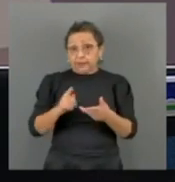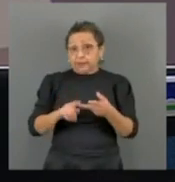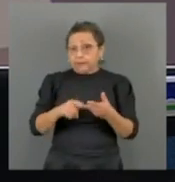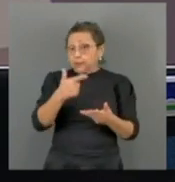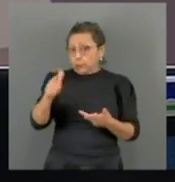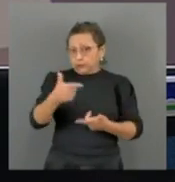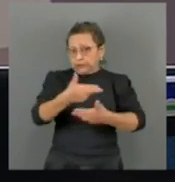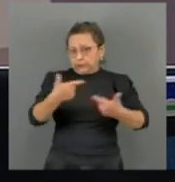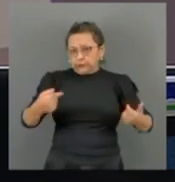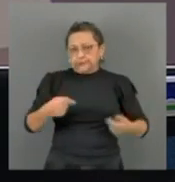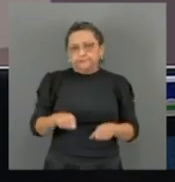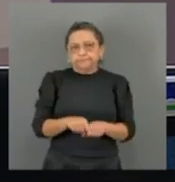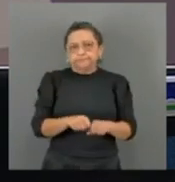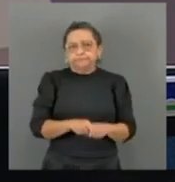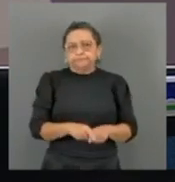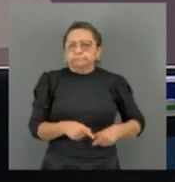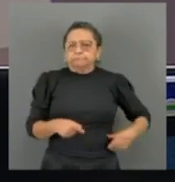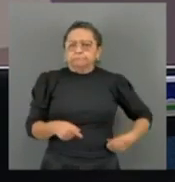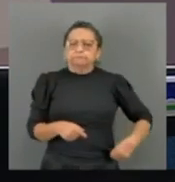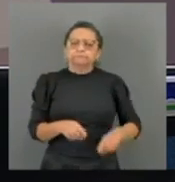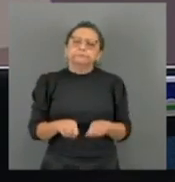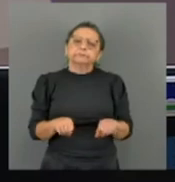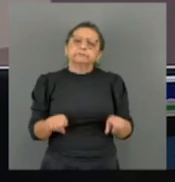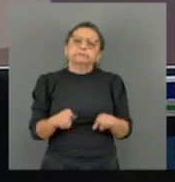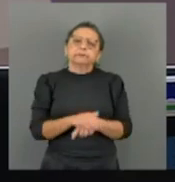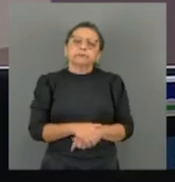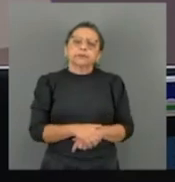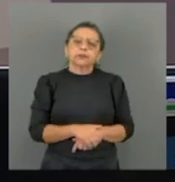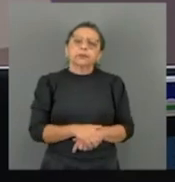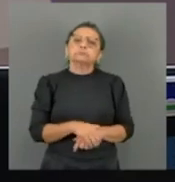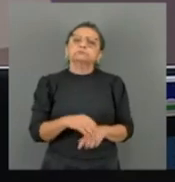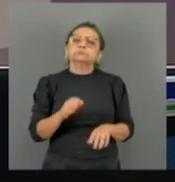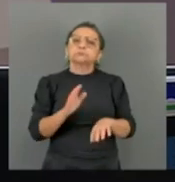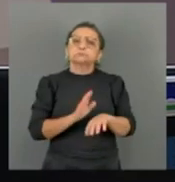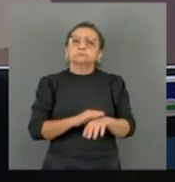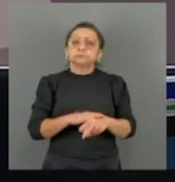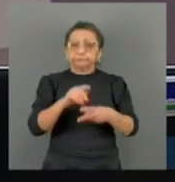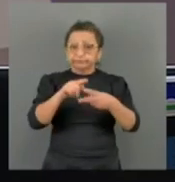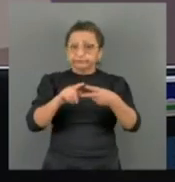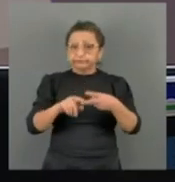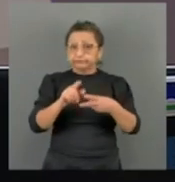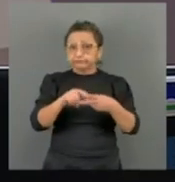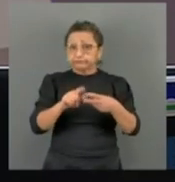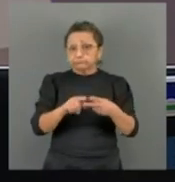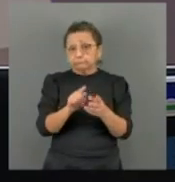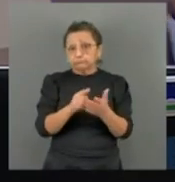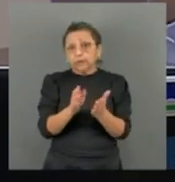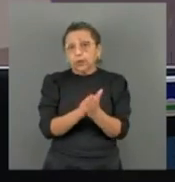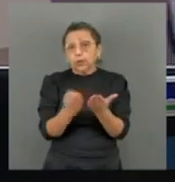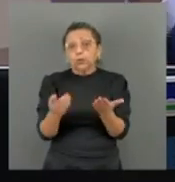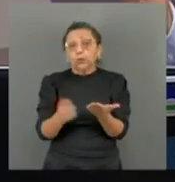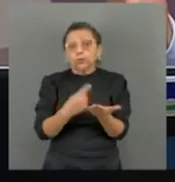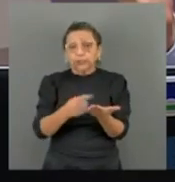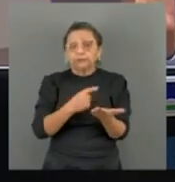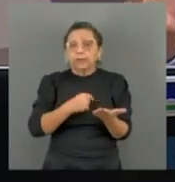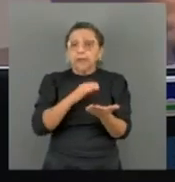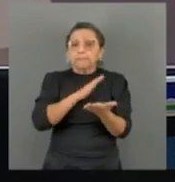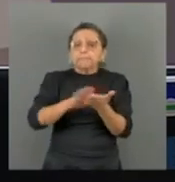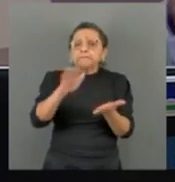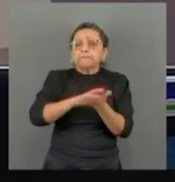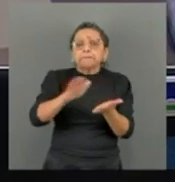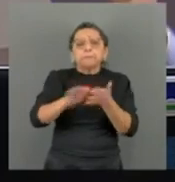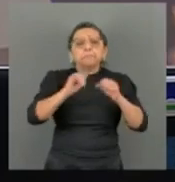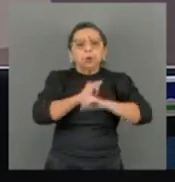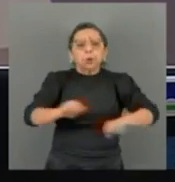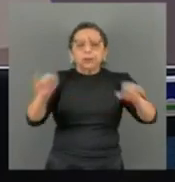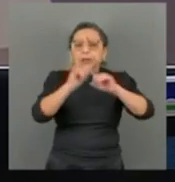que, bom, imediatamente depois de publicar os Twitter Files Brasil, saiu muita desinformação sobre os